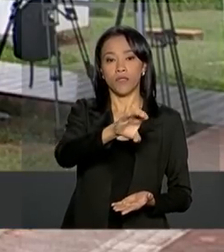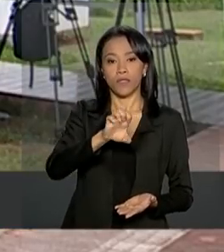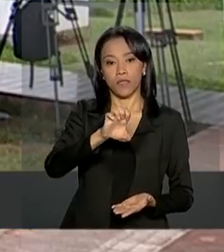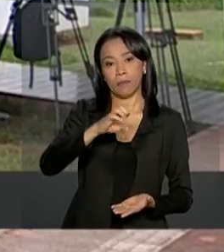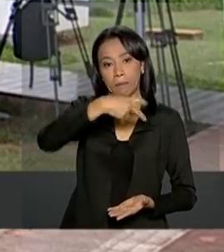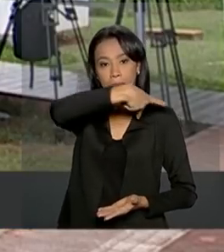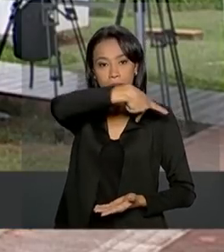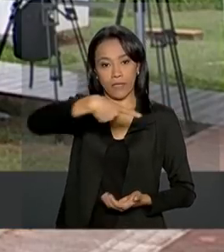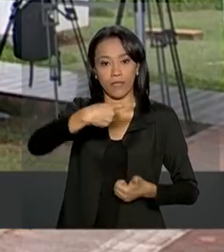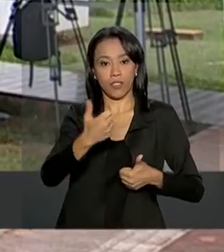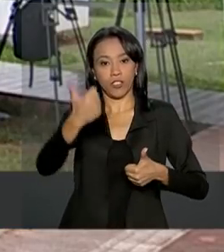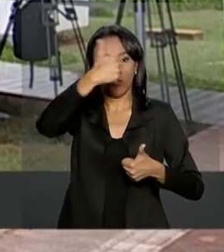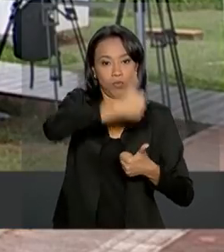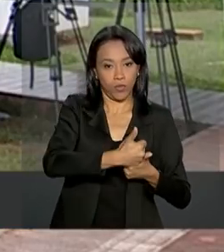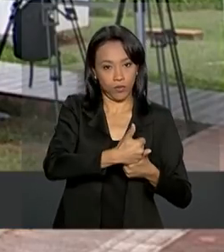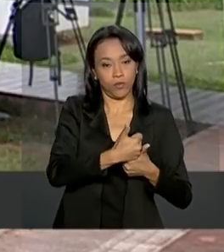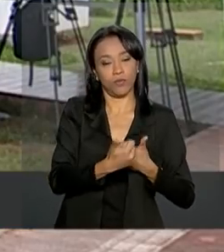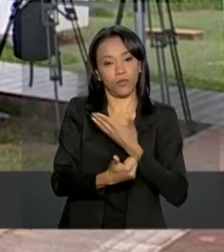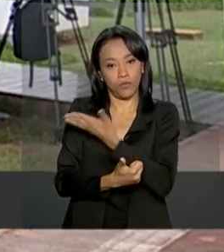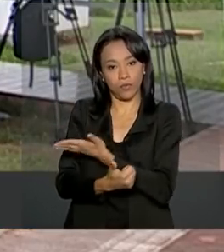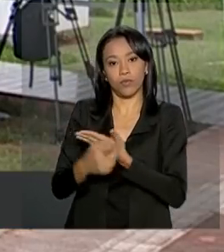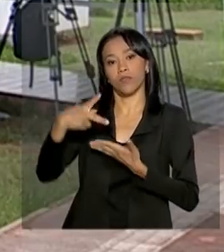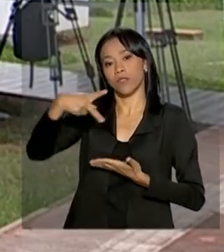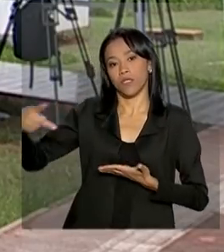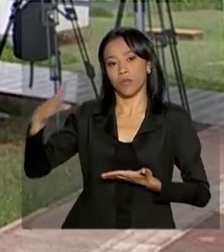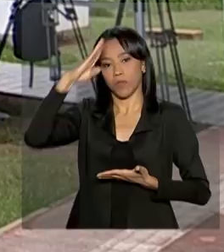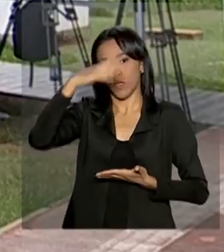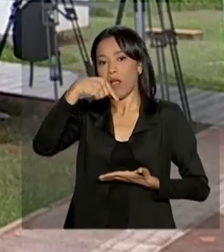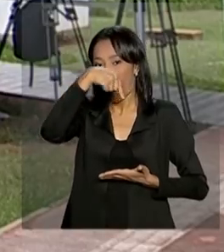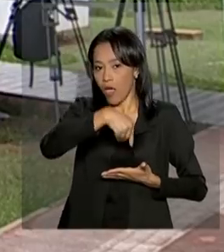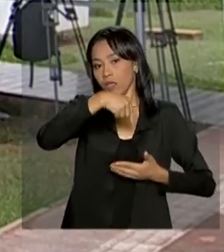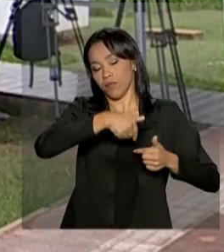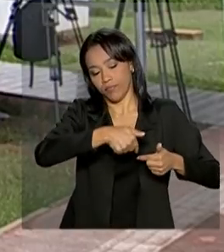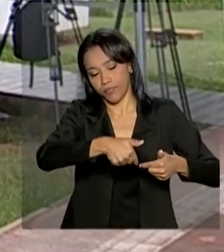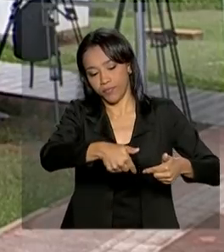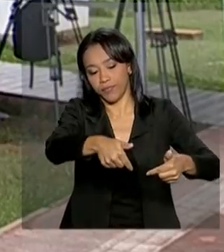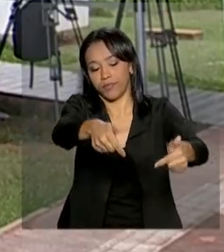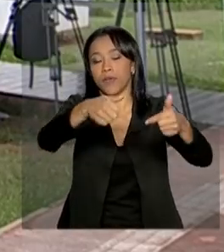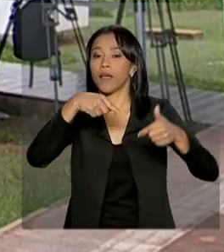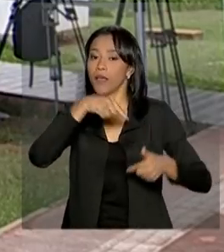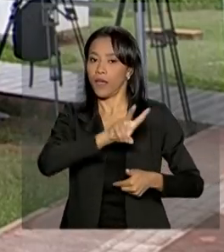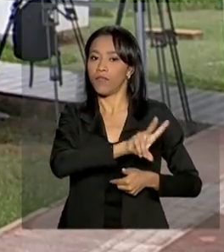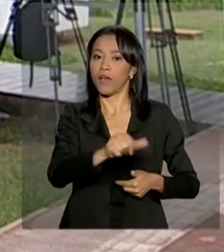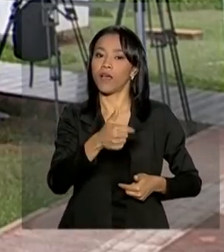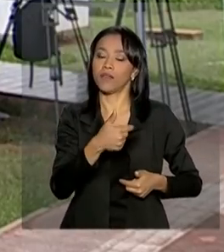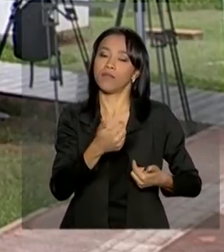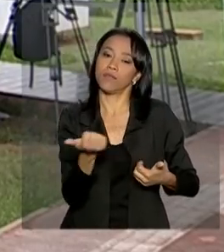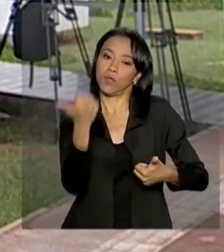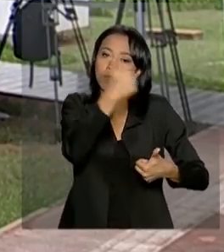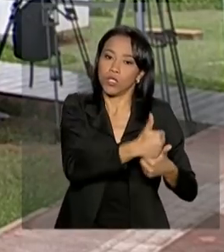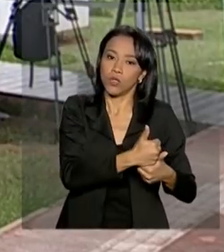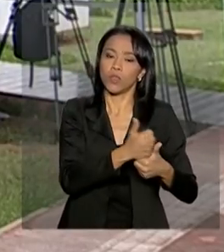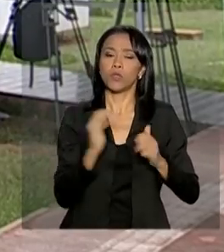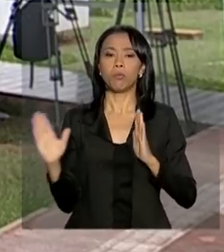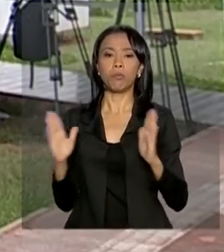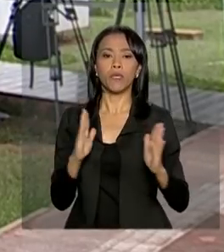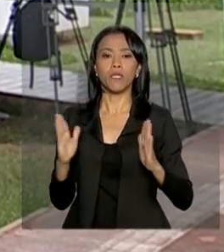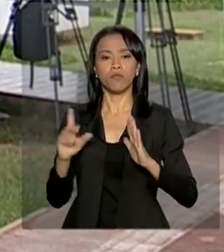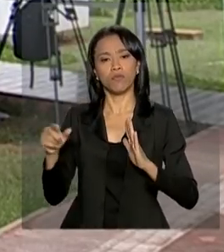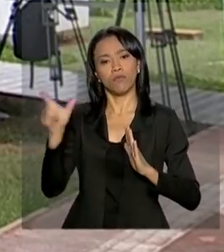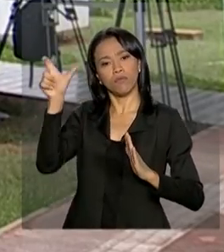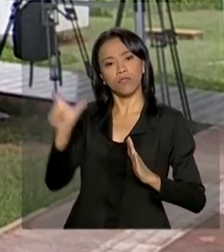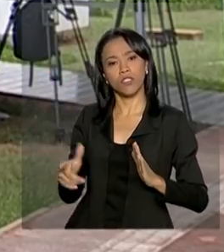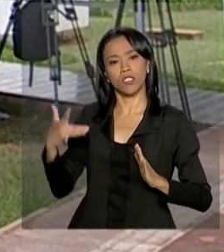Mourão assume o exercício da presidência da República. Mourão vai ficar no cargo aí durante a recuperação